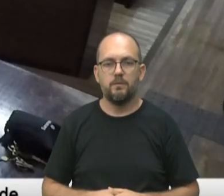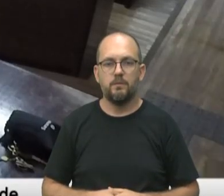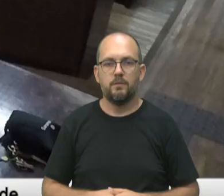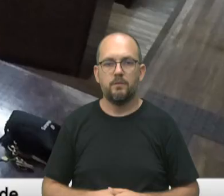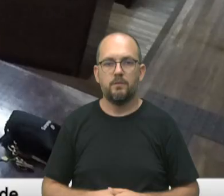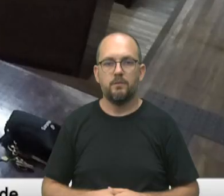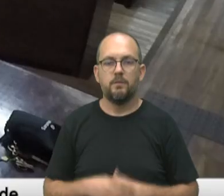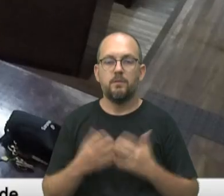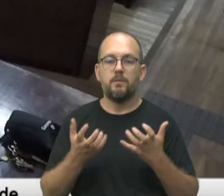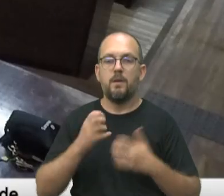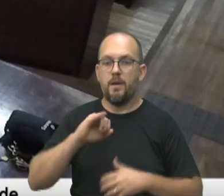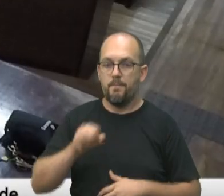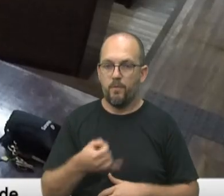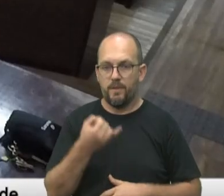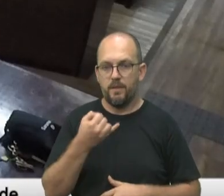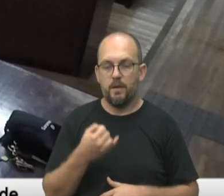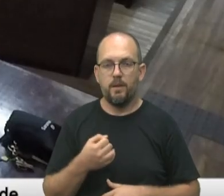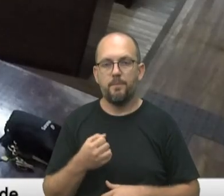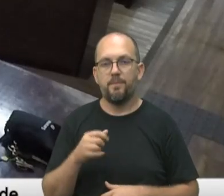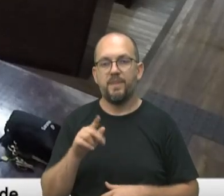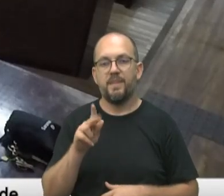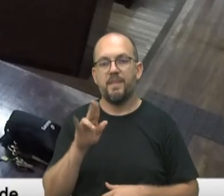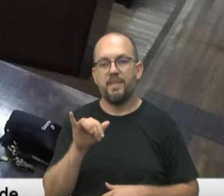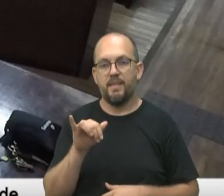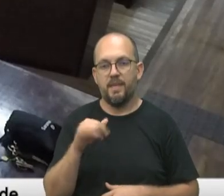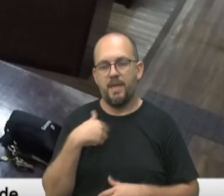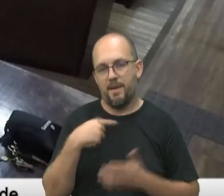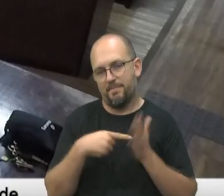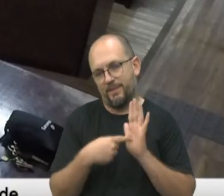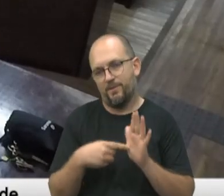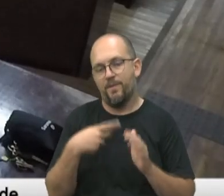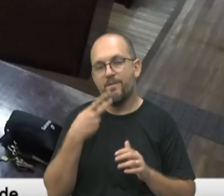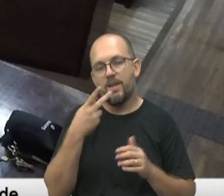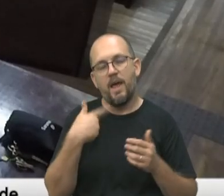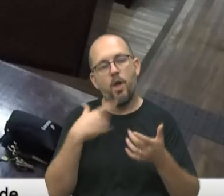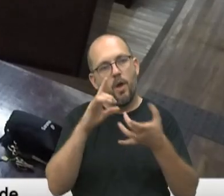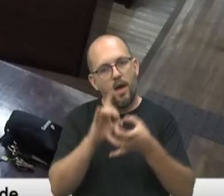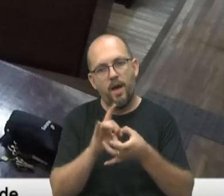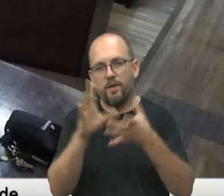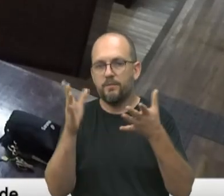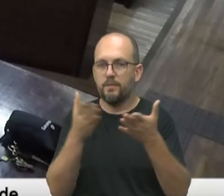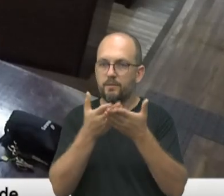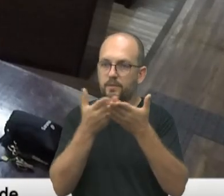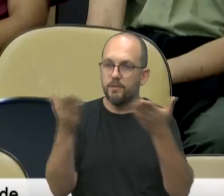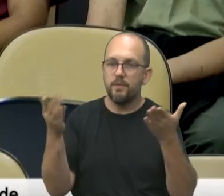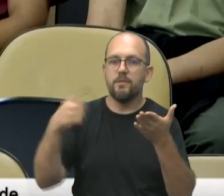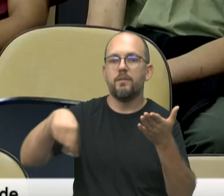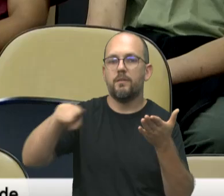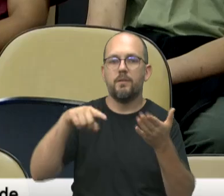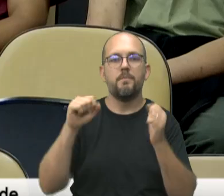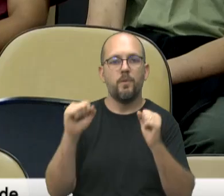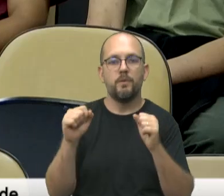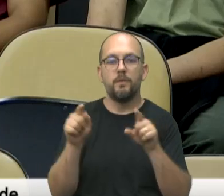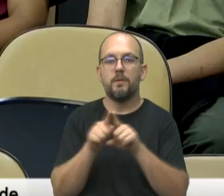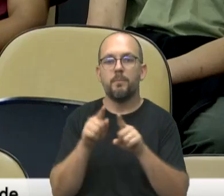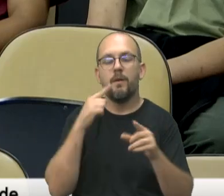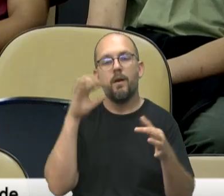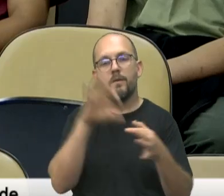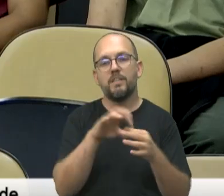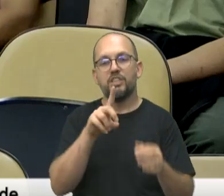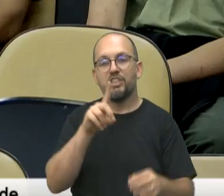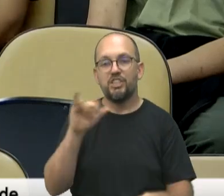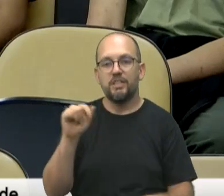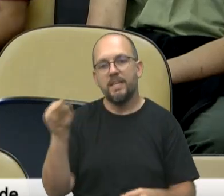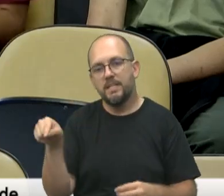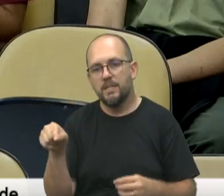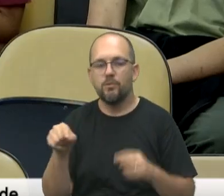Eu quero aproveitar, que o Gui me apresentou para dizer que eu estou à disposição de todos vocês. E falando em dia disso,